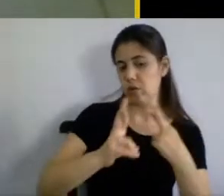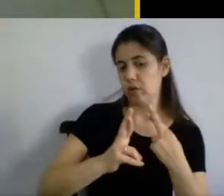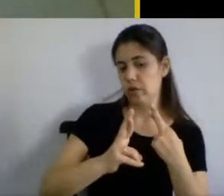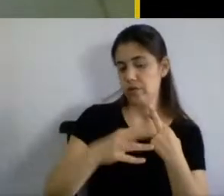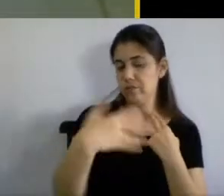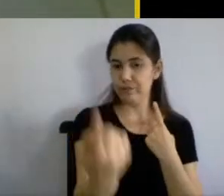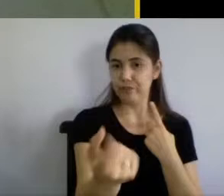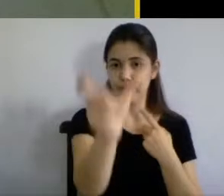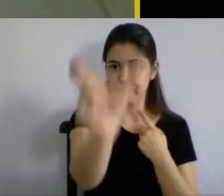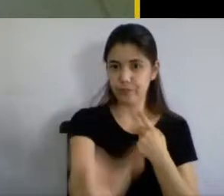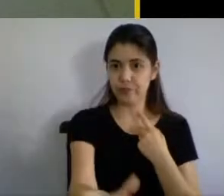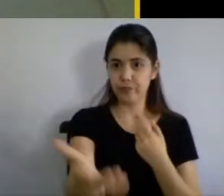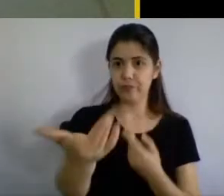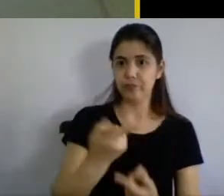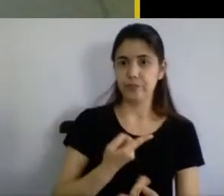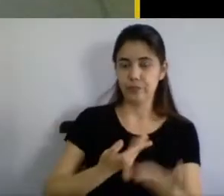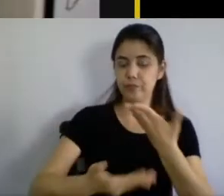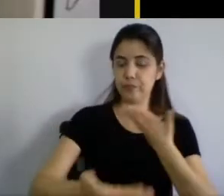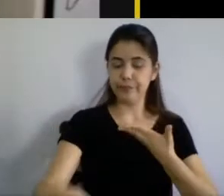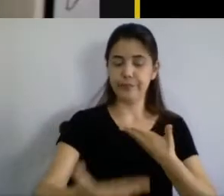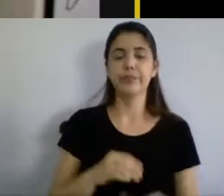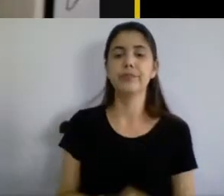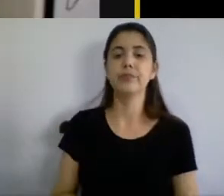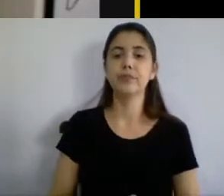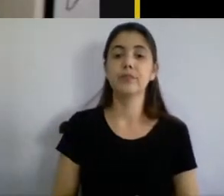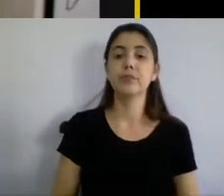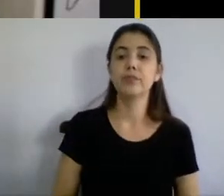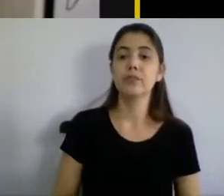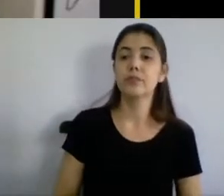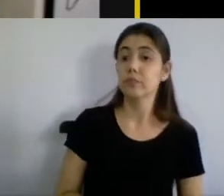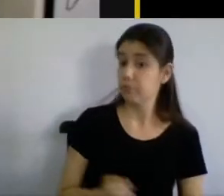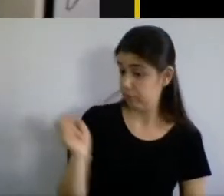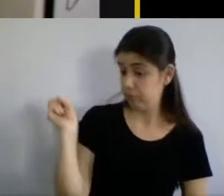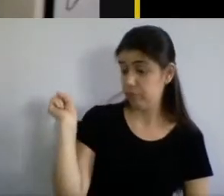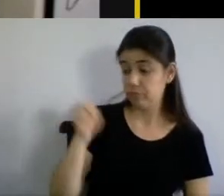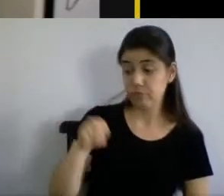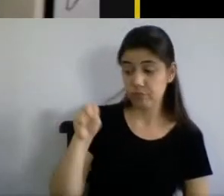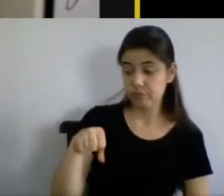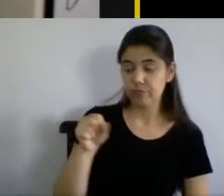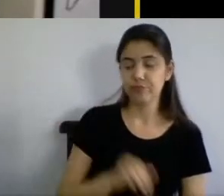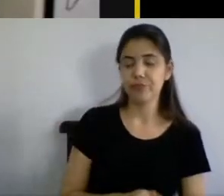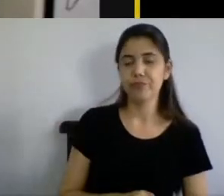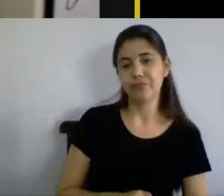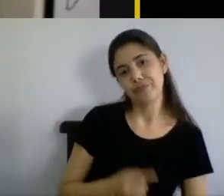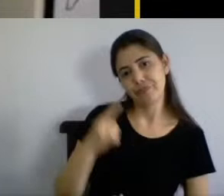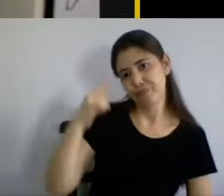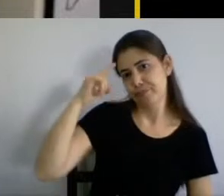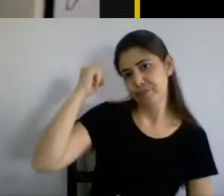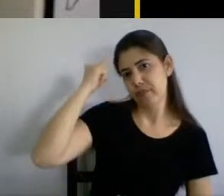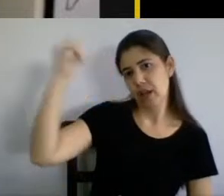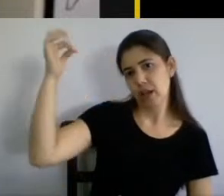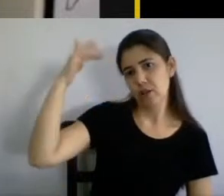dizer? Ah, certamente. Como dizia o outro, a ideologia é dominante.